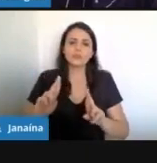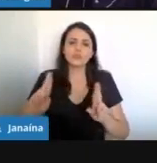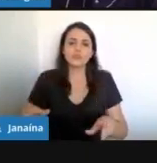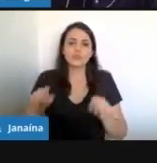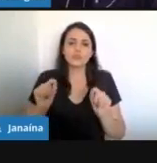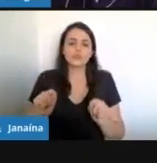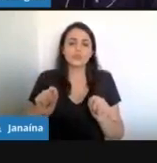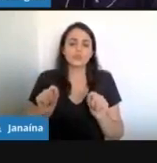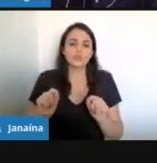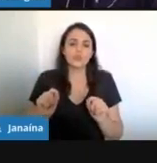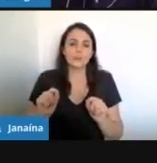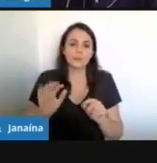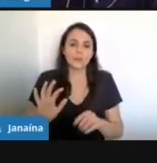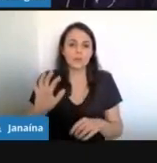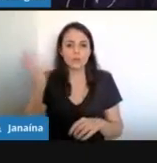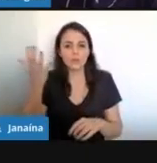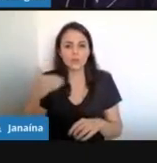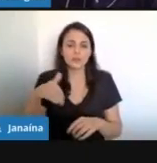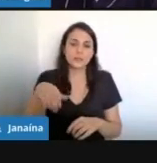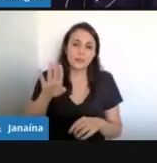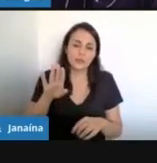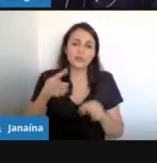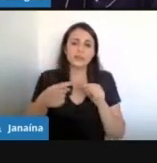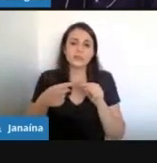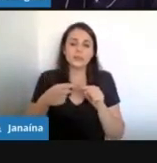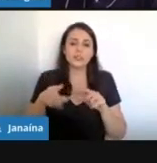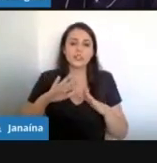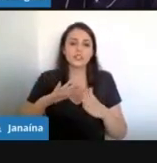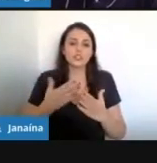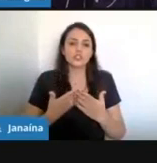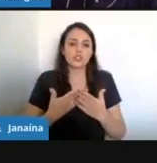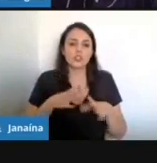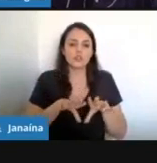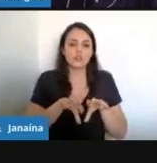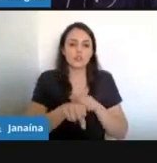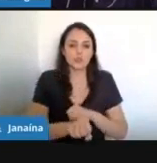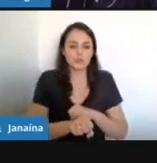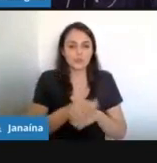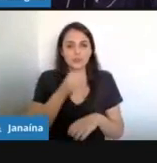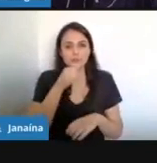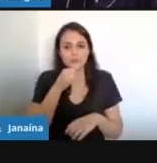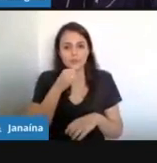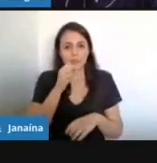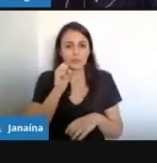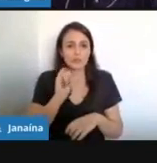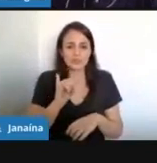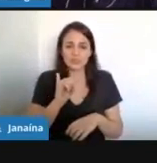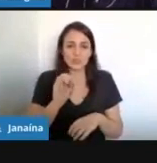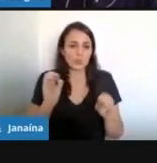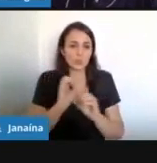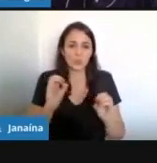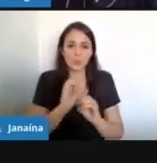em relação à prevalência, em relação à escolaridade, né? A gente vê aqui que quanto menor a